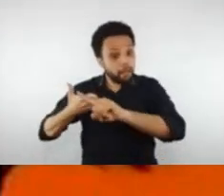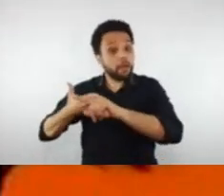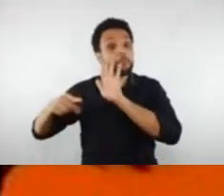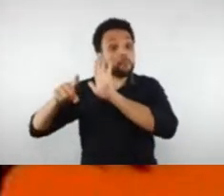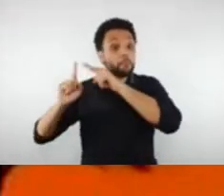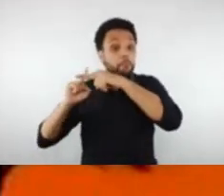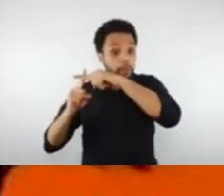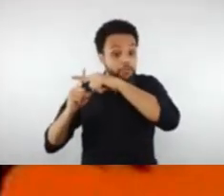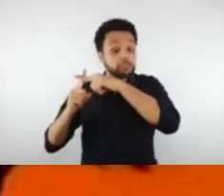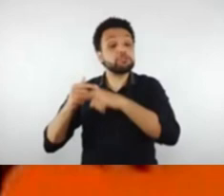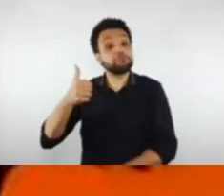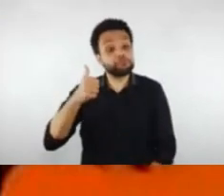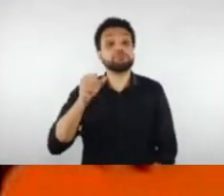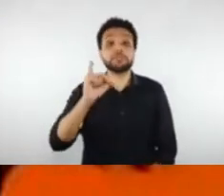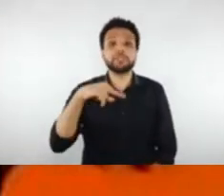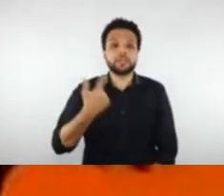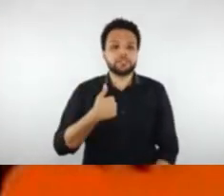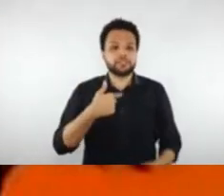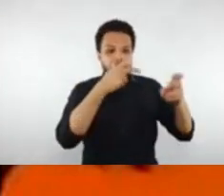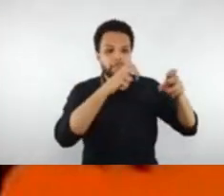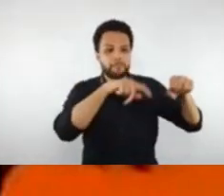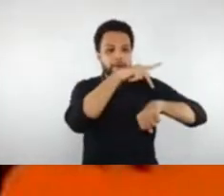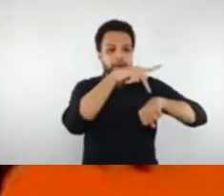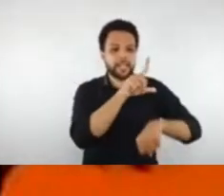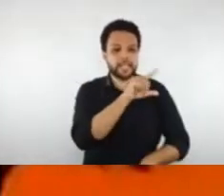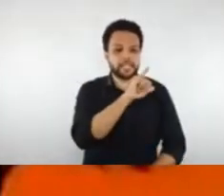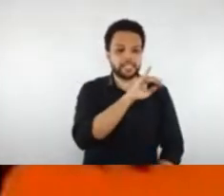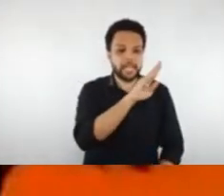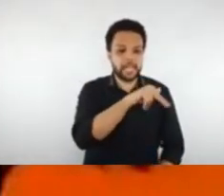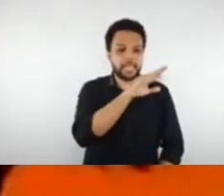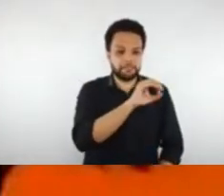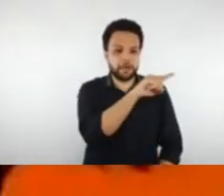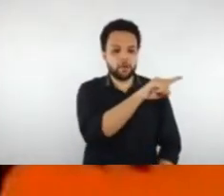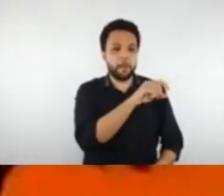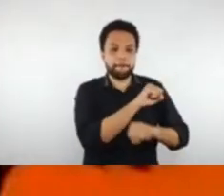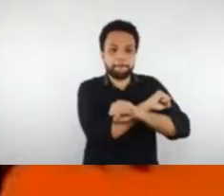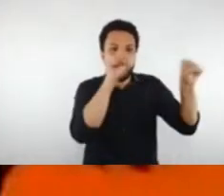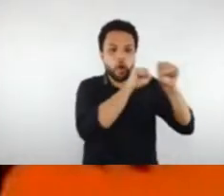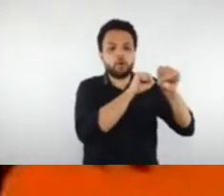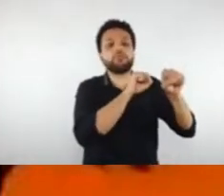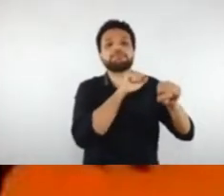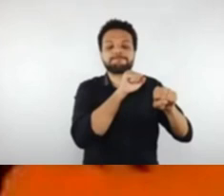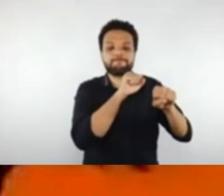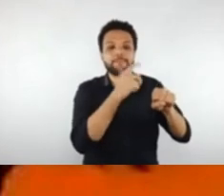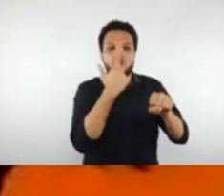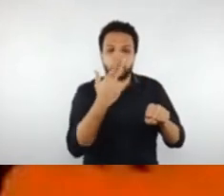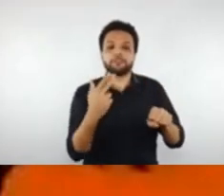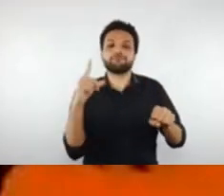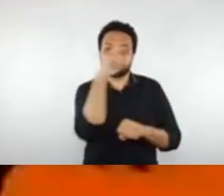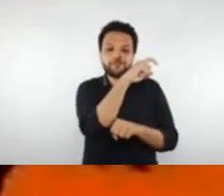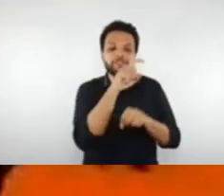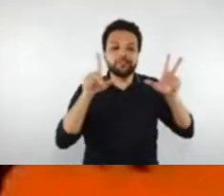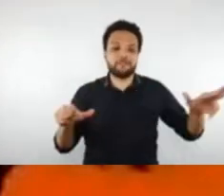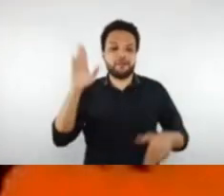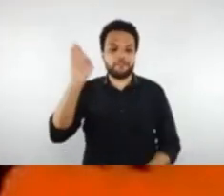aconteceu no Líbano, acho que dificilmente uma coisa como aquela aconteceria no Brasil. A gente tem diversidade, a gente